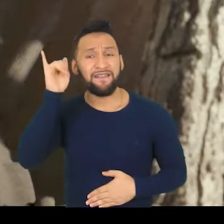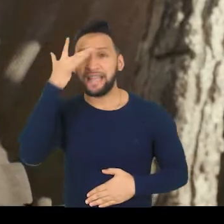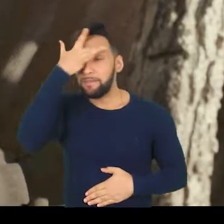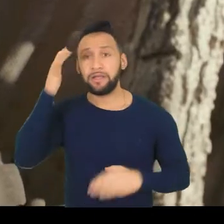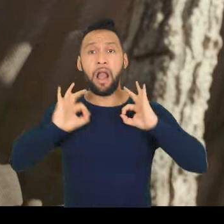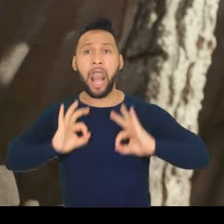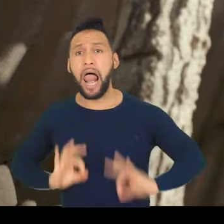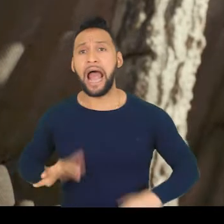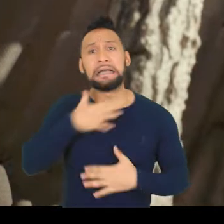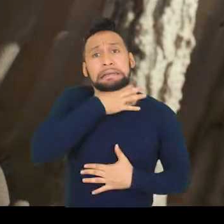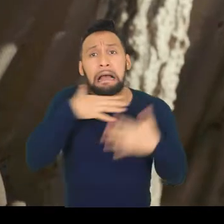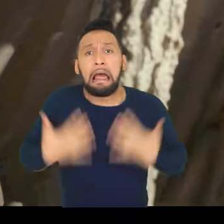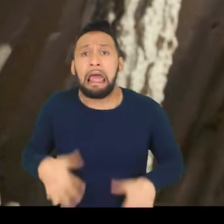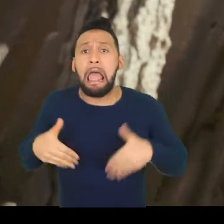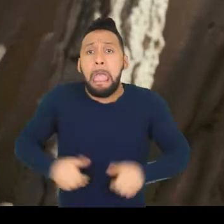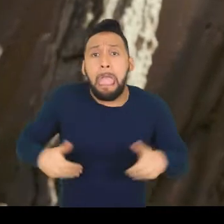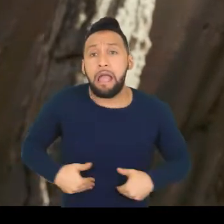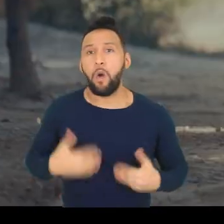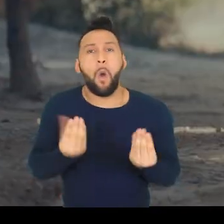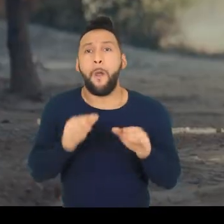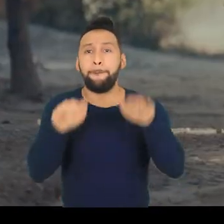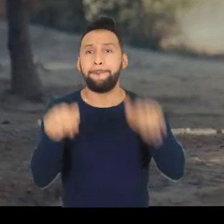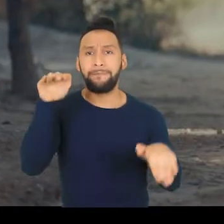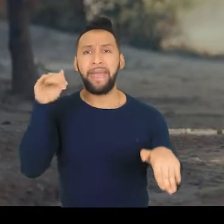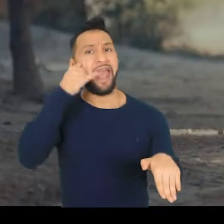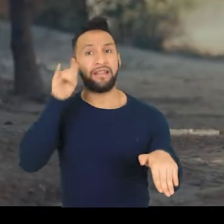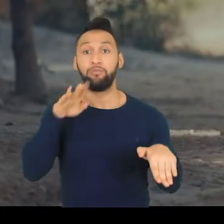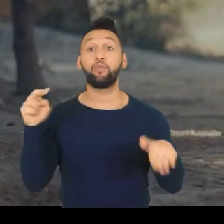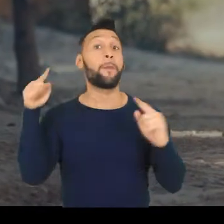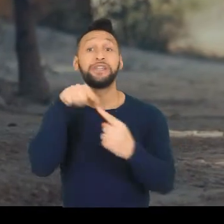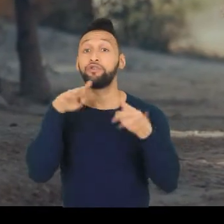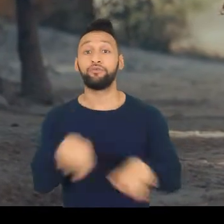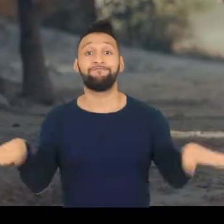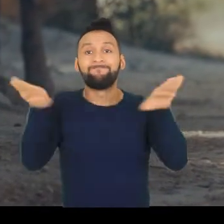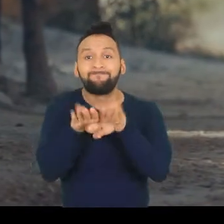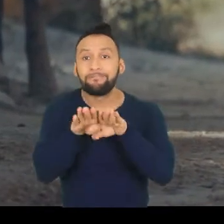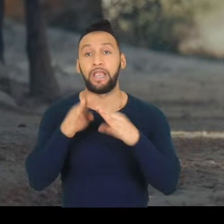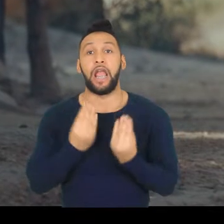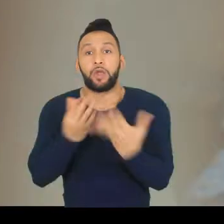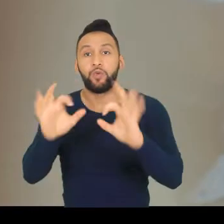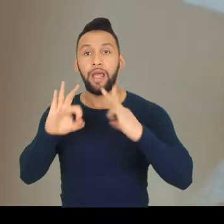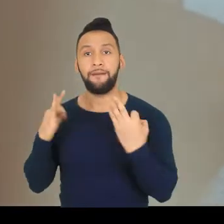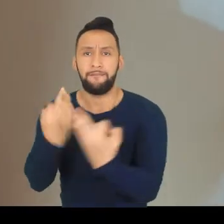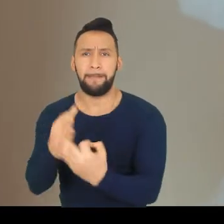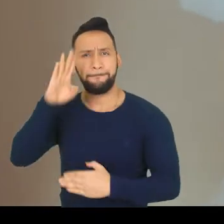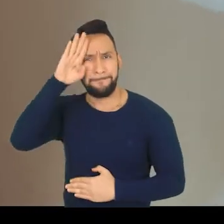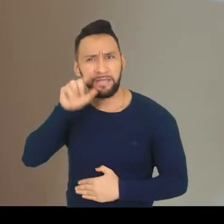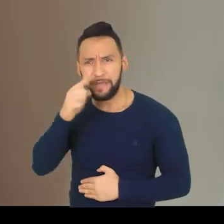pobreza no Ceará através de um programa de transferência de renda que beneficia famílias em situação